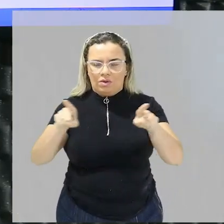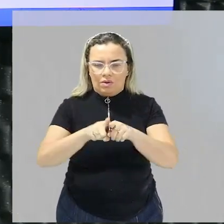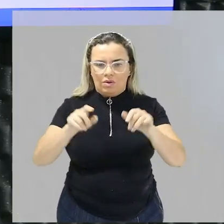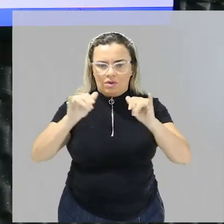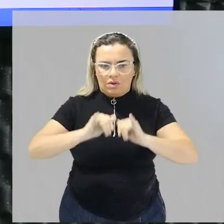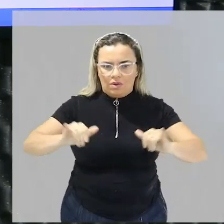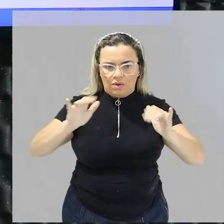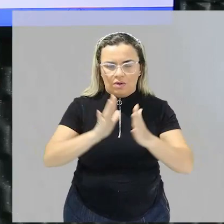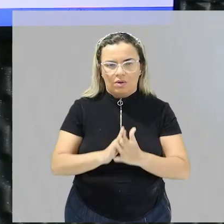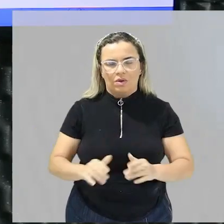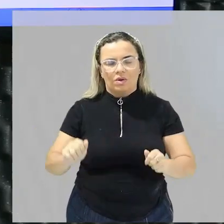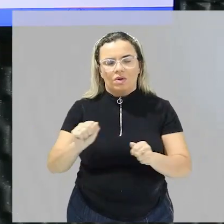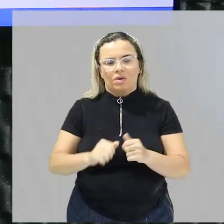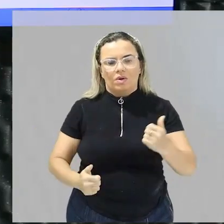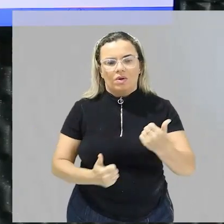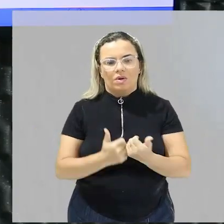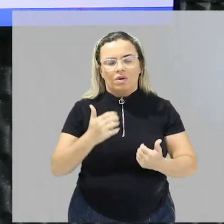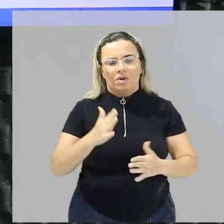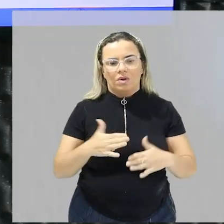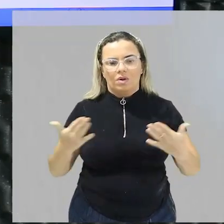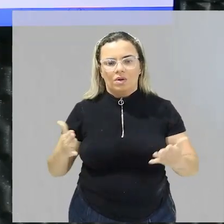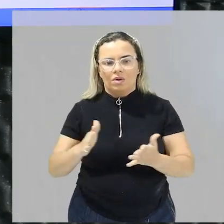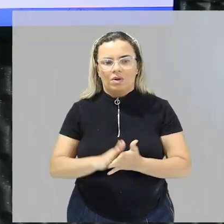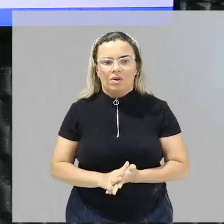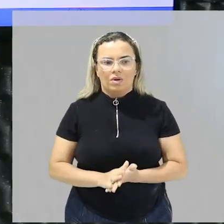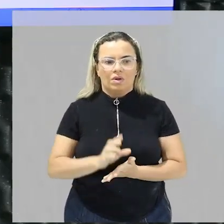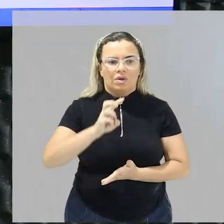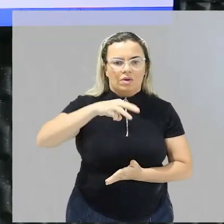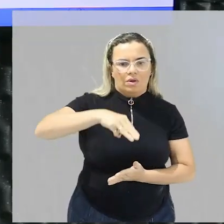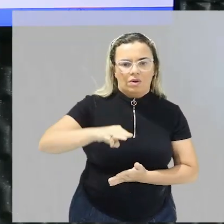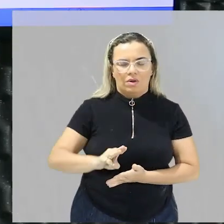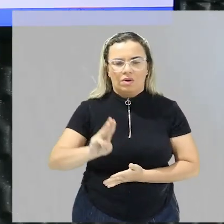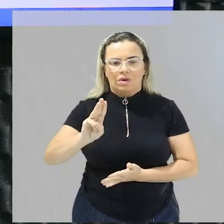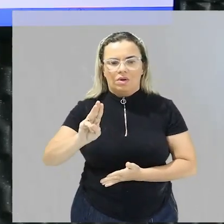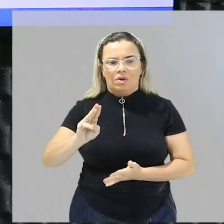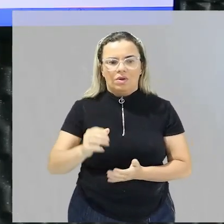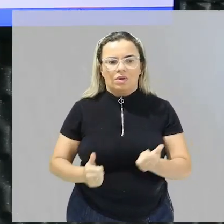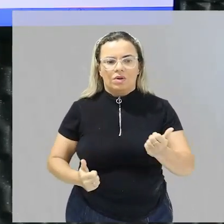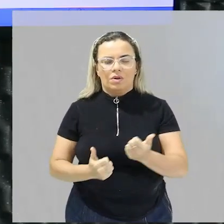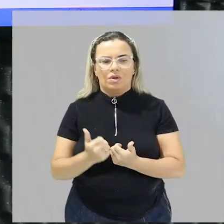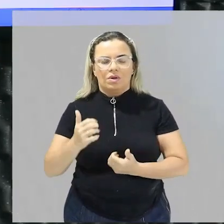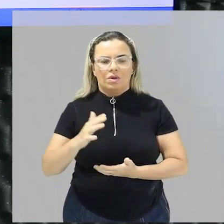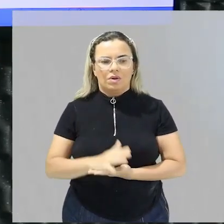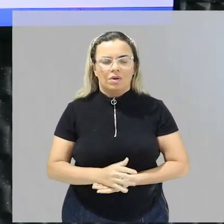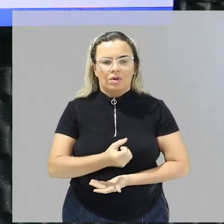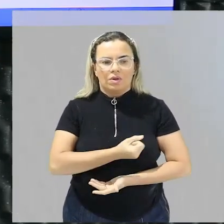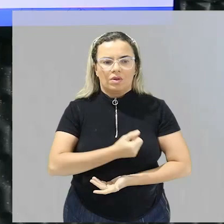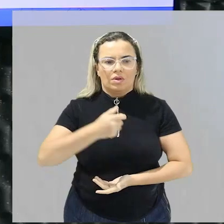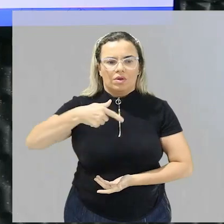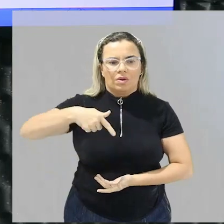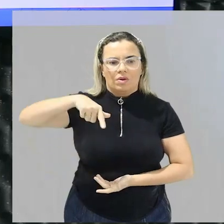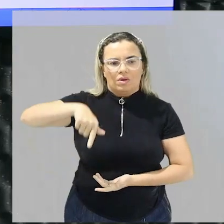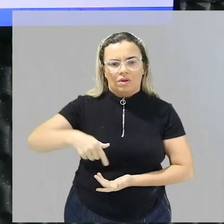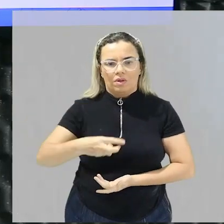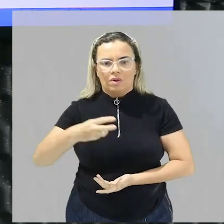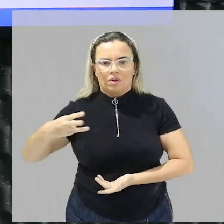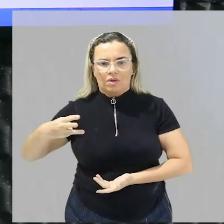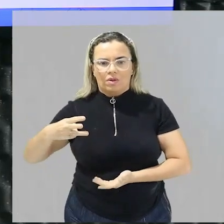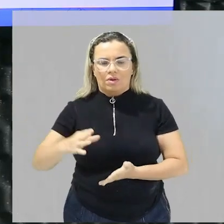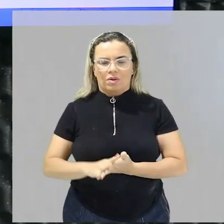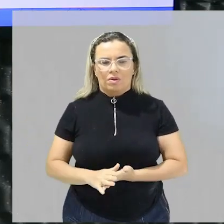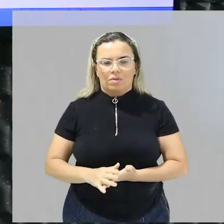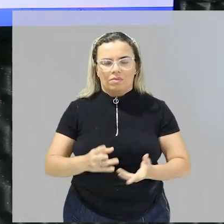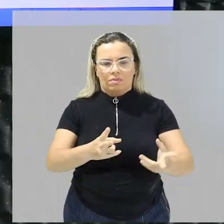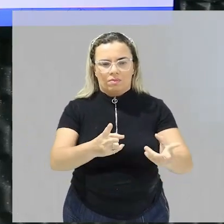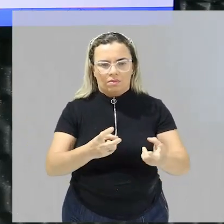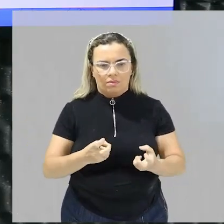a substituição. Aonde aparece esse MW, vai ser substituído, tá, pelo 7,3. Perceba